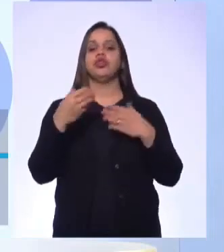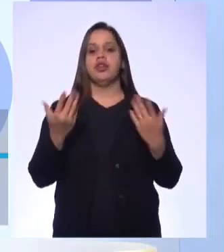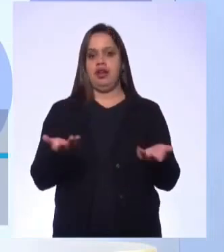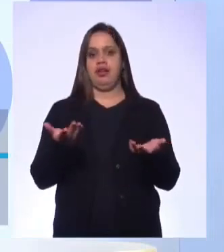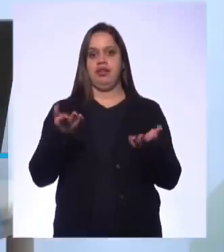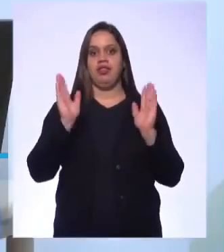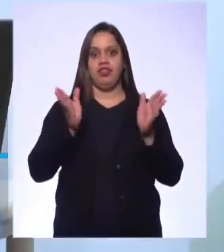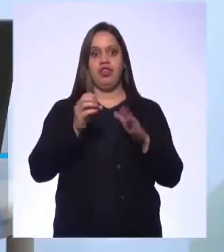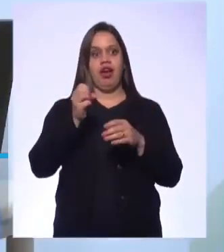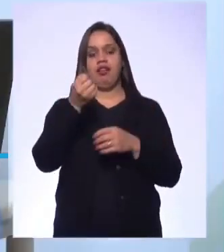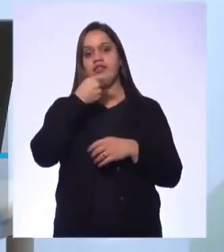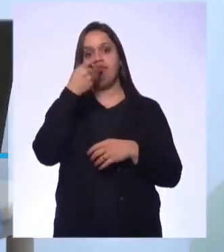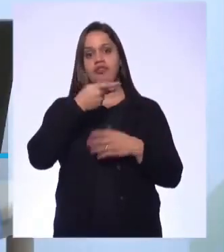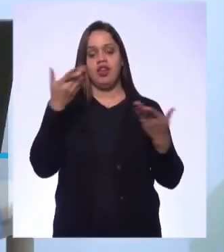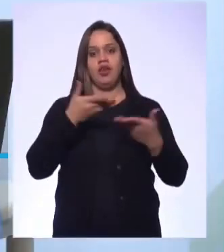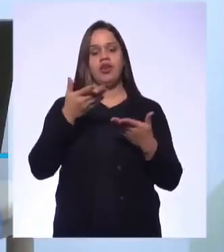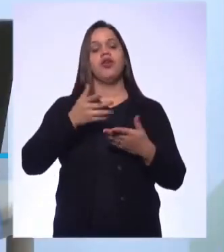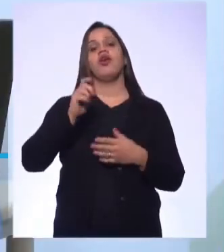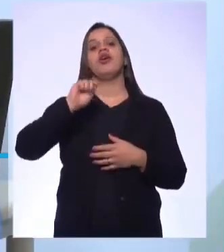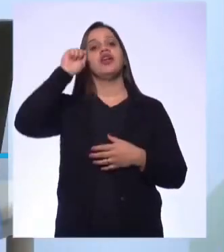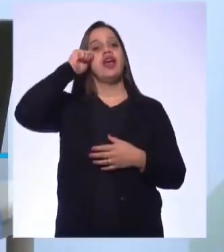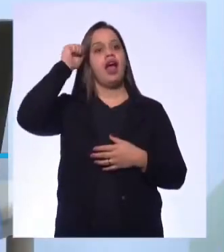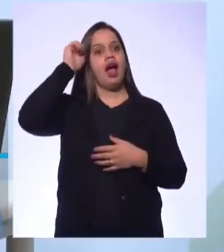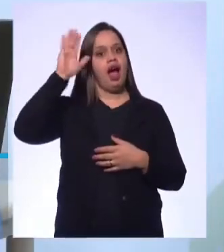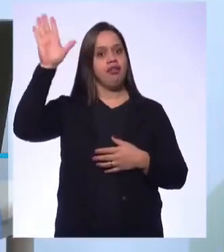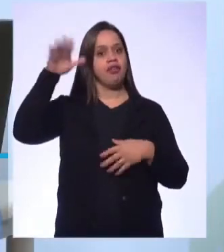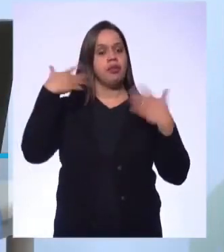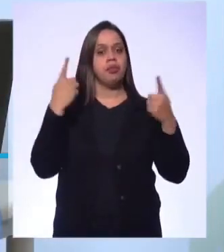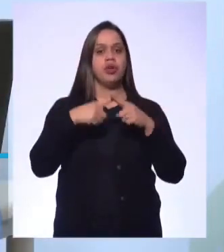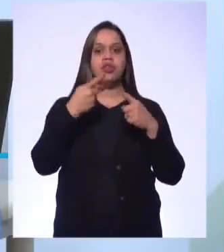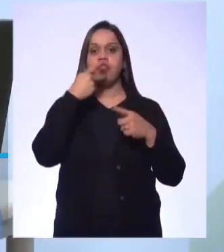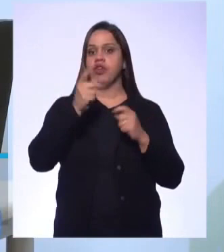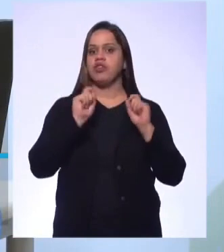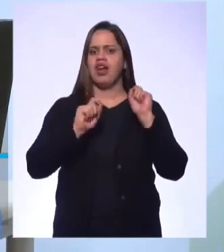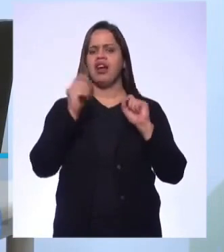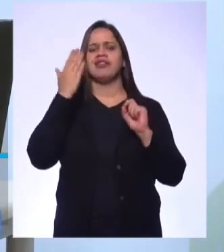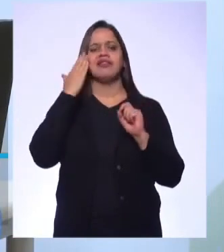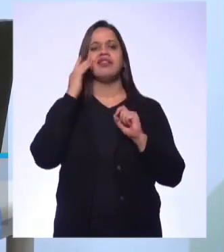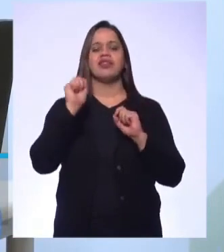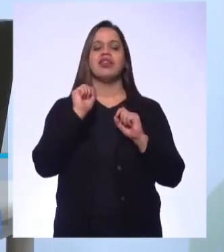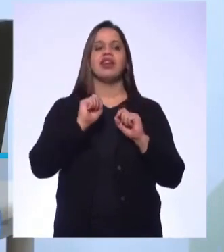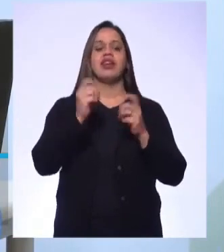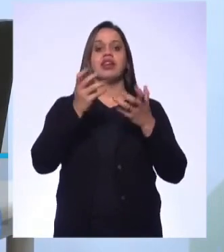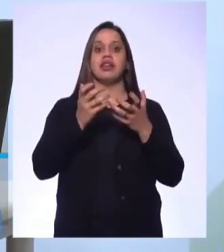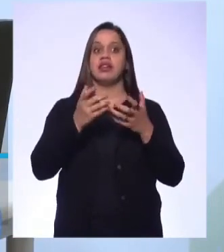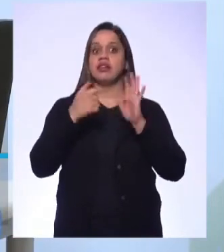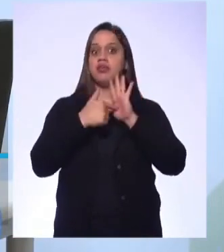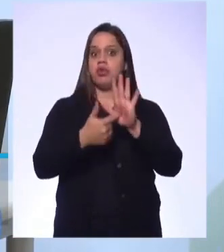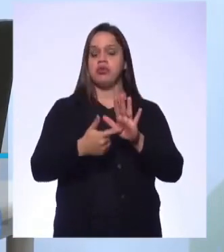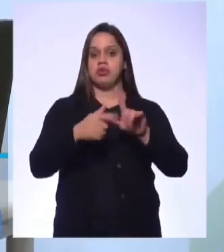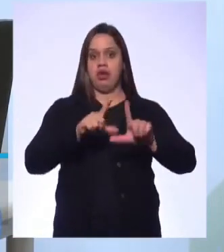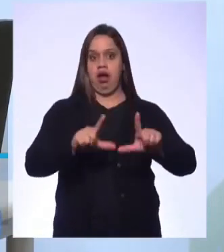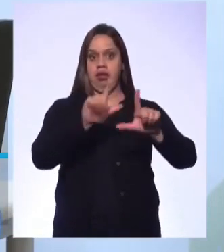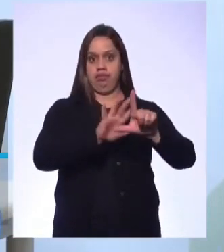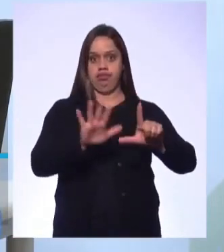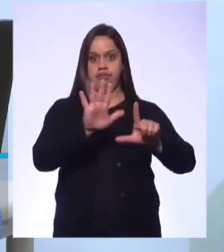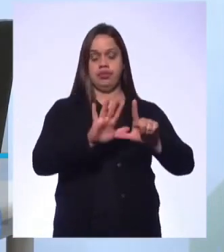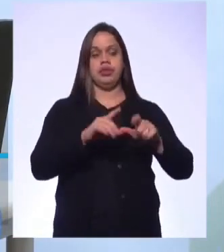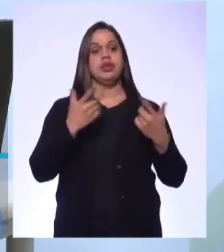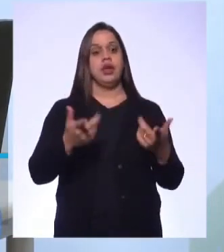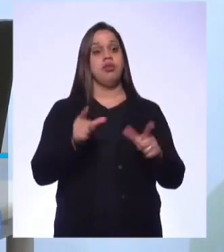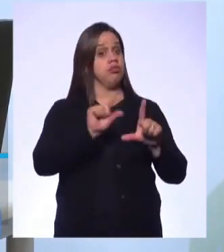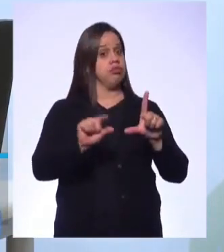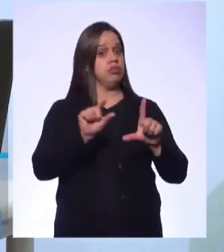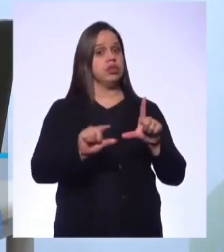daí, África, né? Essa daí já, opa, então já sei o que ele quis remeter aí nessa gravura. Então, assim, é importante a